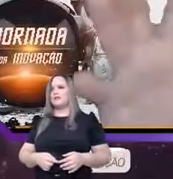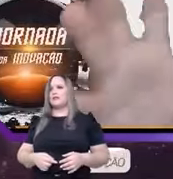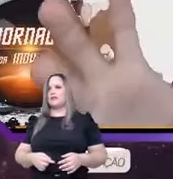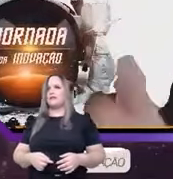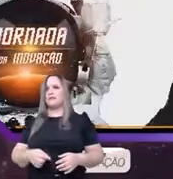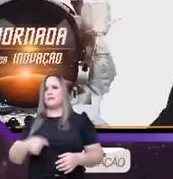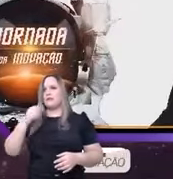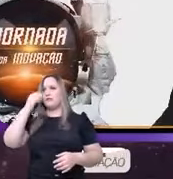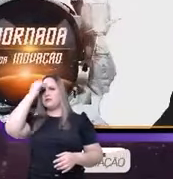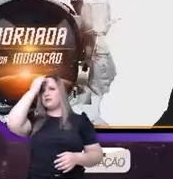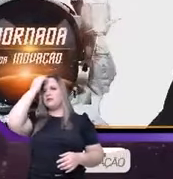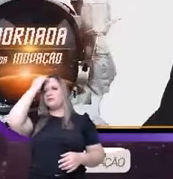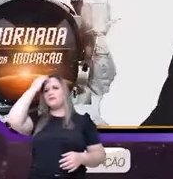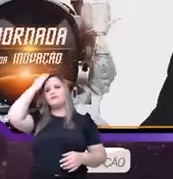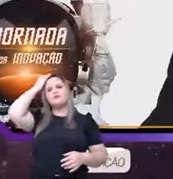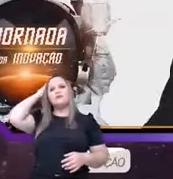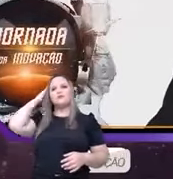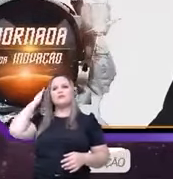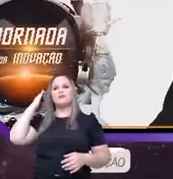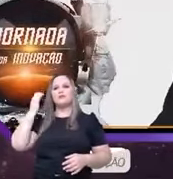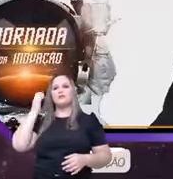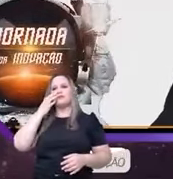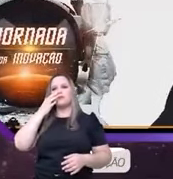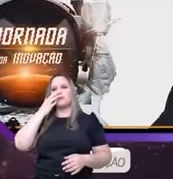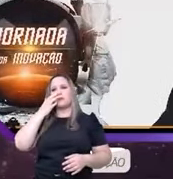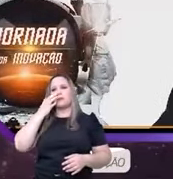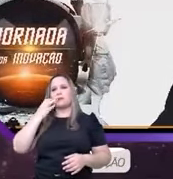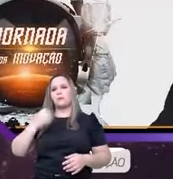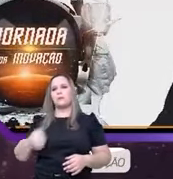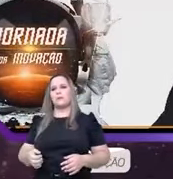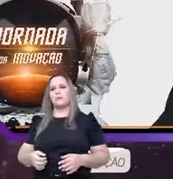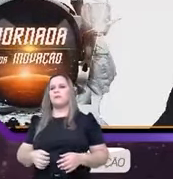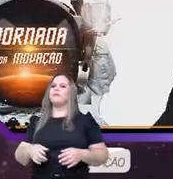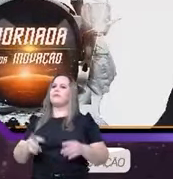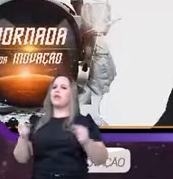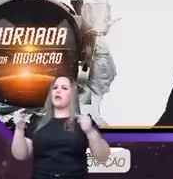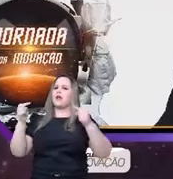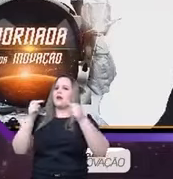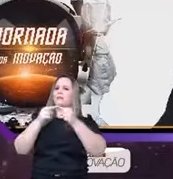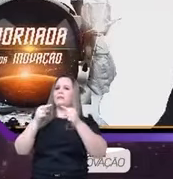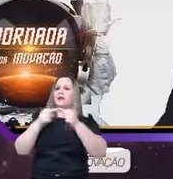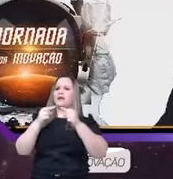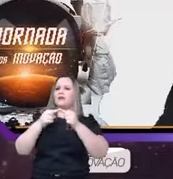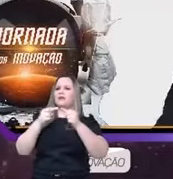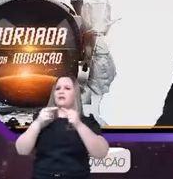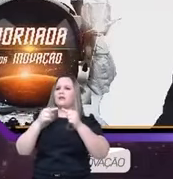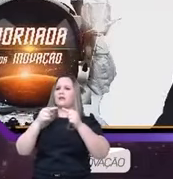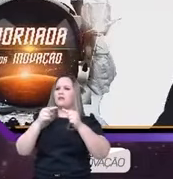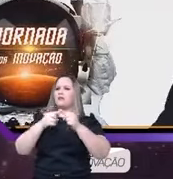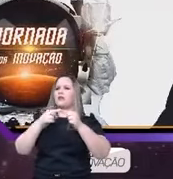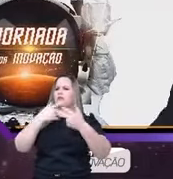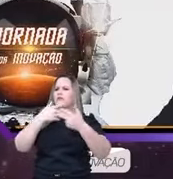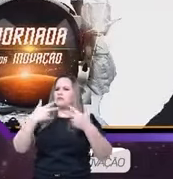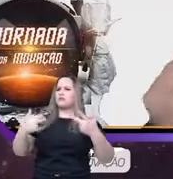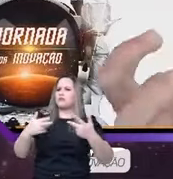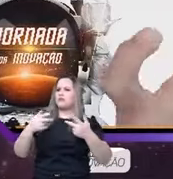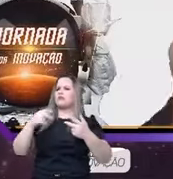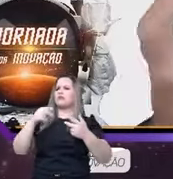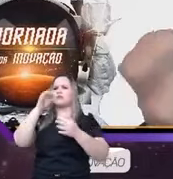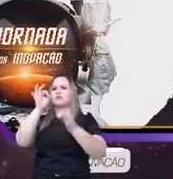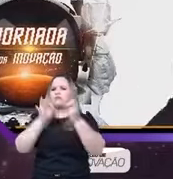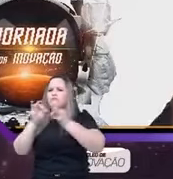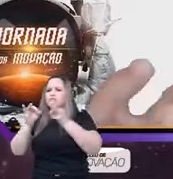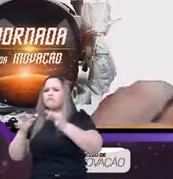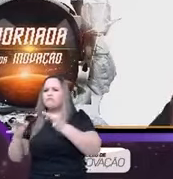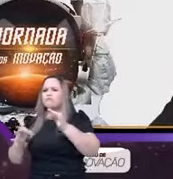empresa, né, como se fosse uma rede neuronal. Ele aplica a metáfora também da organização holograma, onde